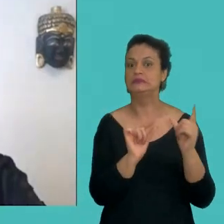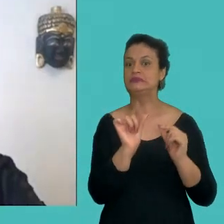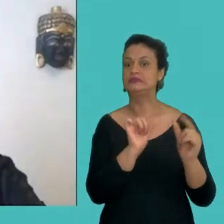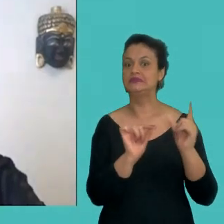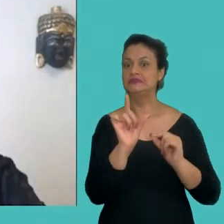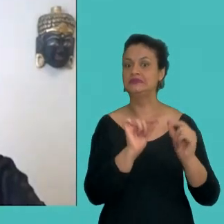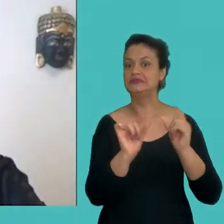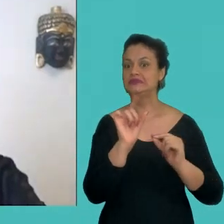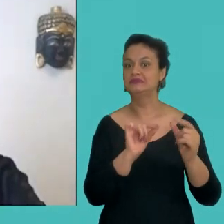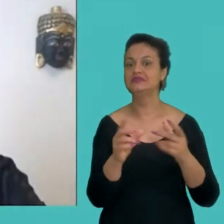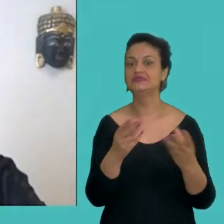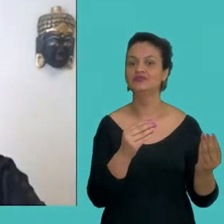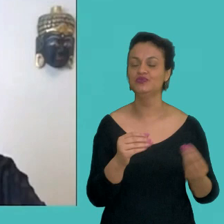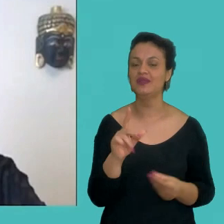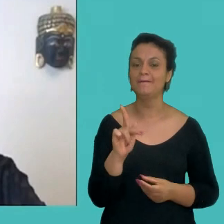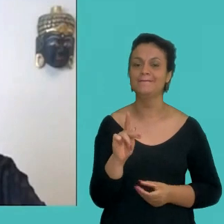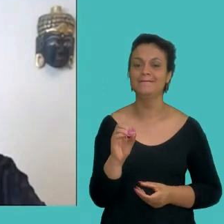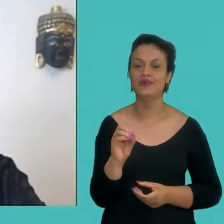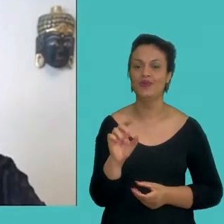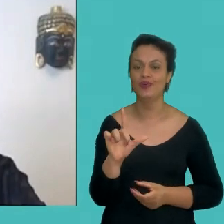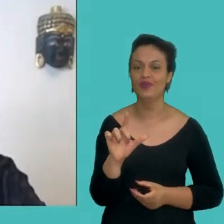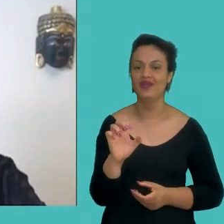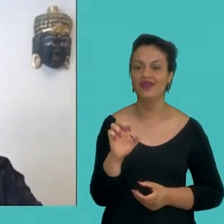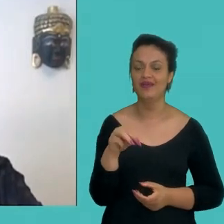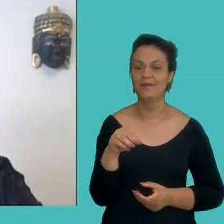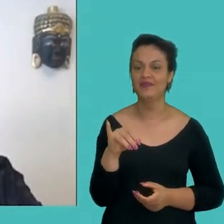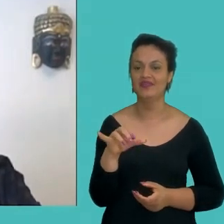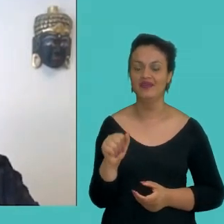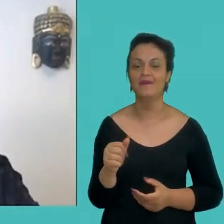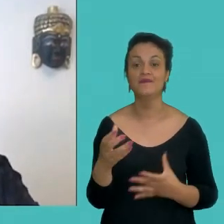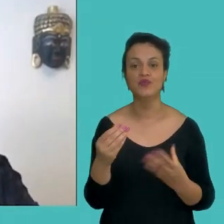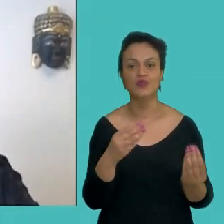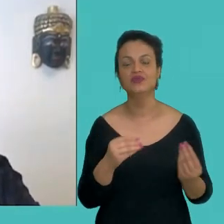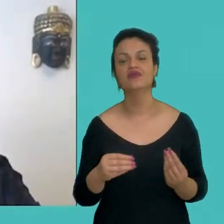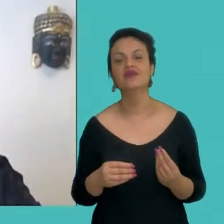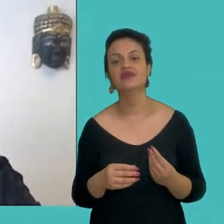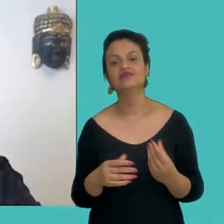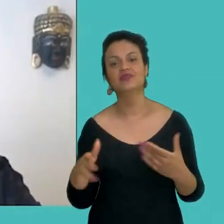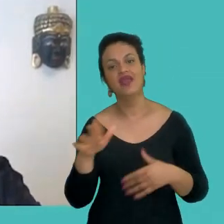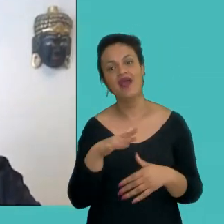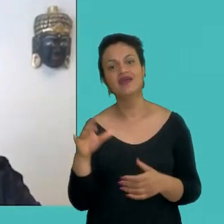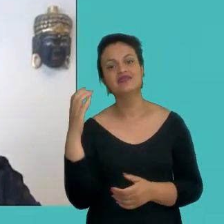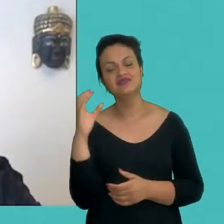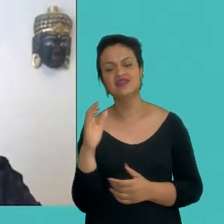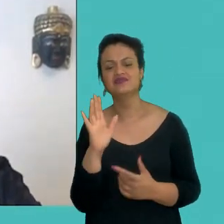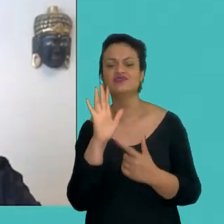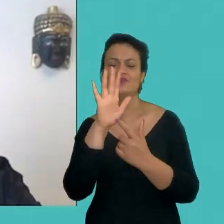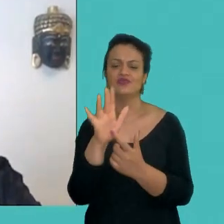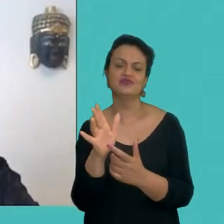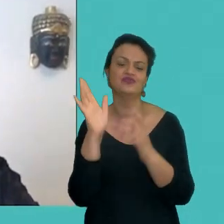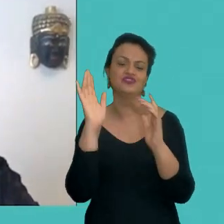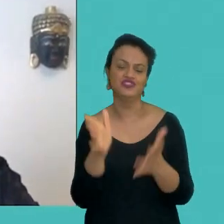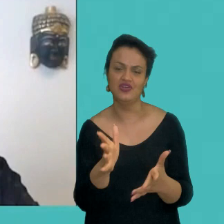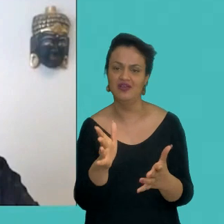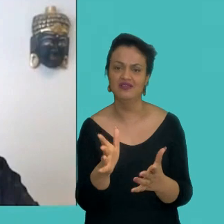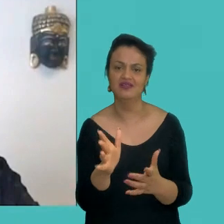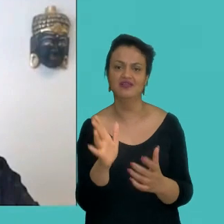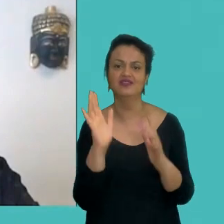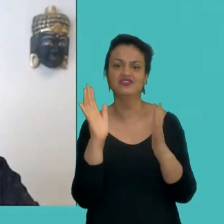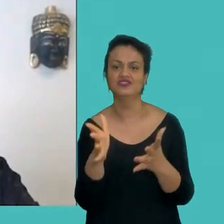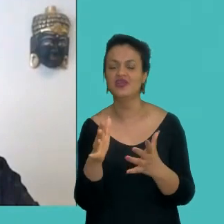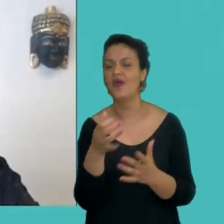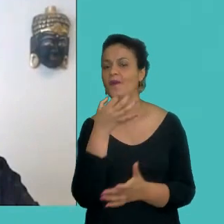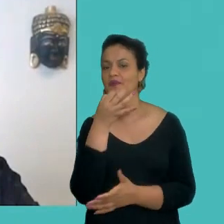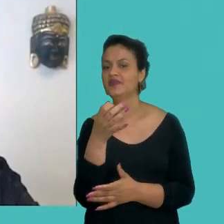na verdade, mais polêmica do que seria necessário, né? Porque, no fundo, a ciência já nos